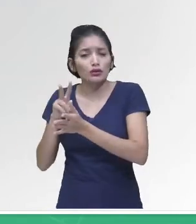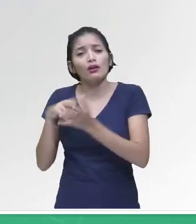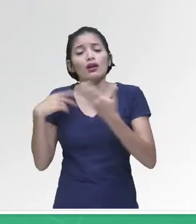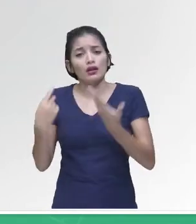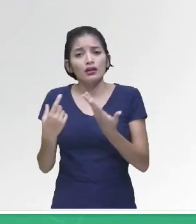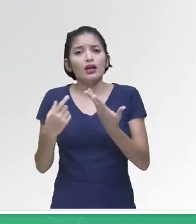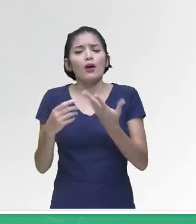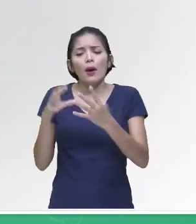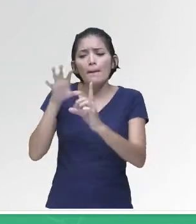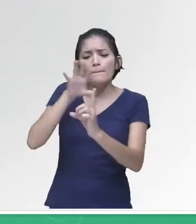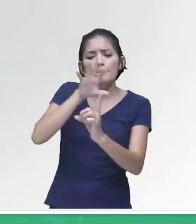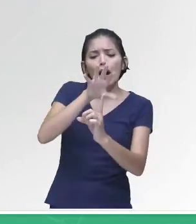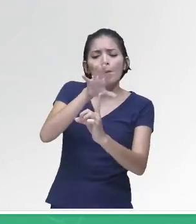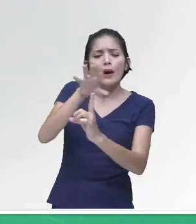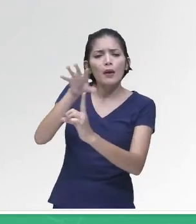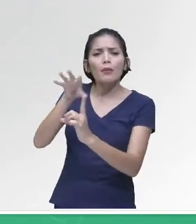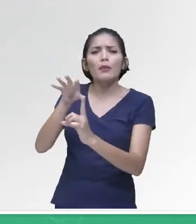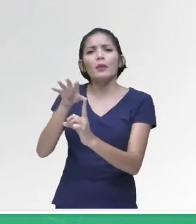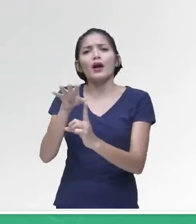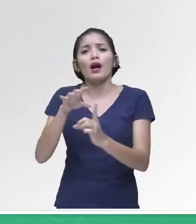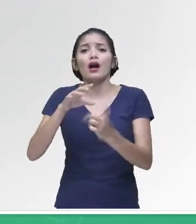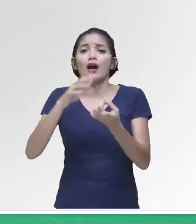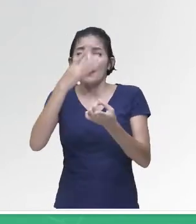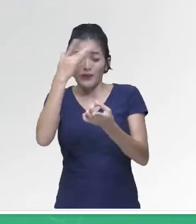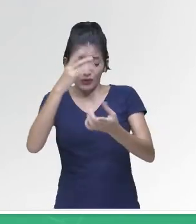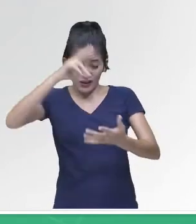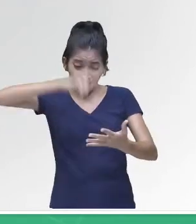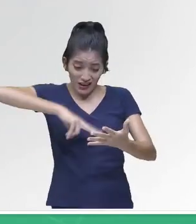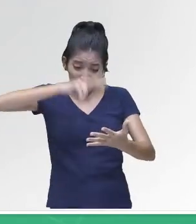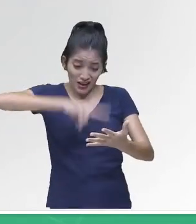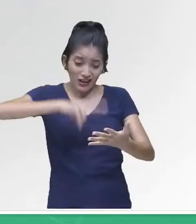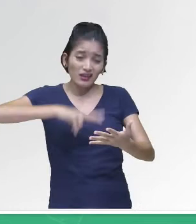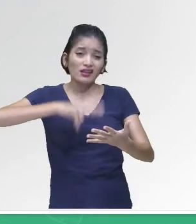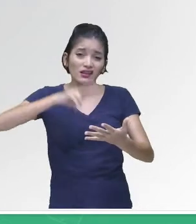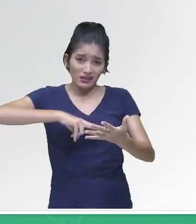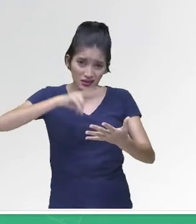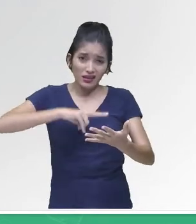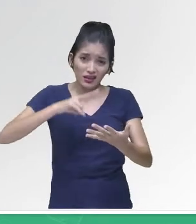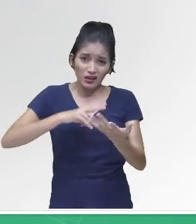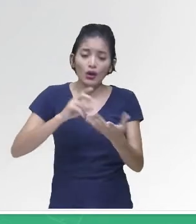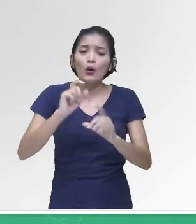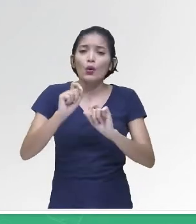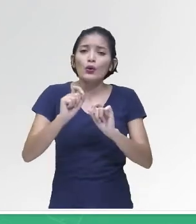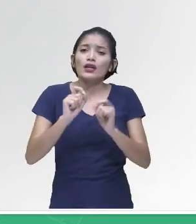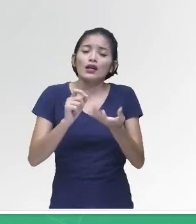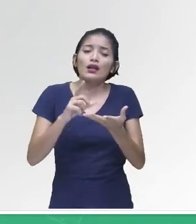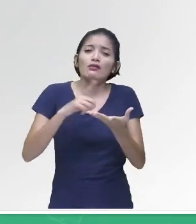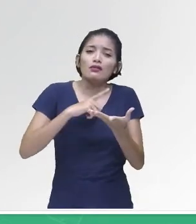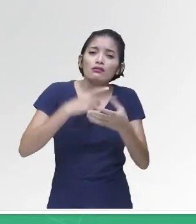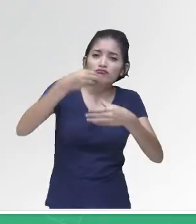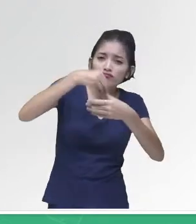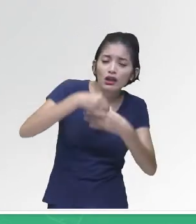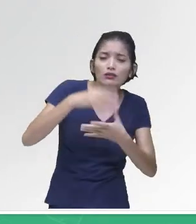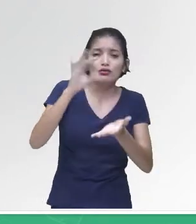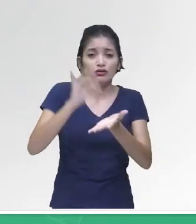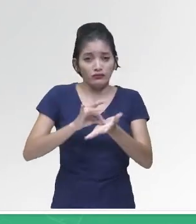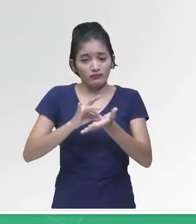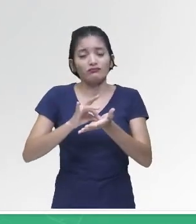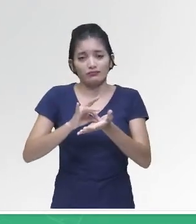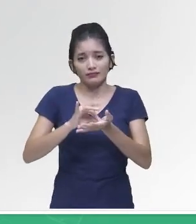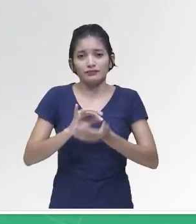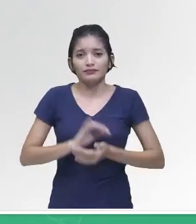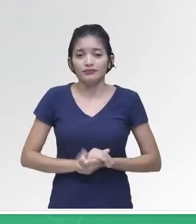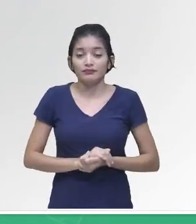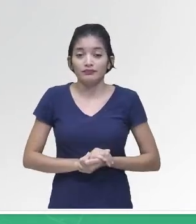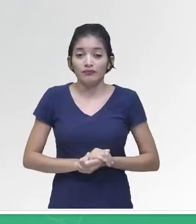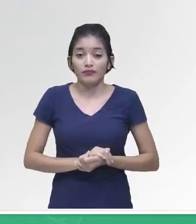procura influenciar o leitor, ouvinte, convencendo-o da verdade da sua posição. Outro ponto importante